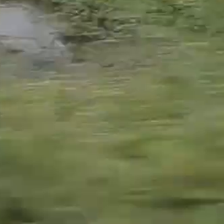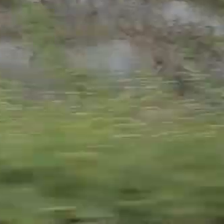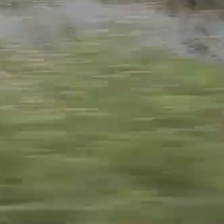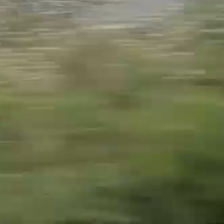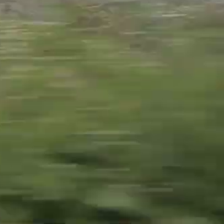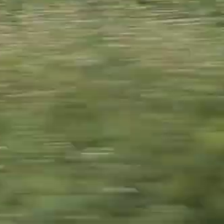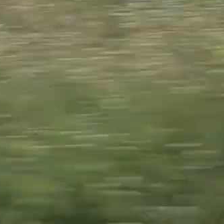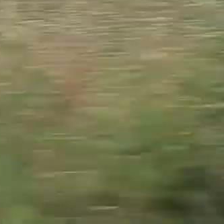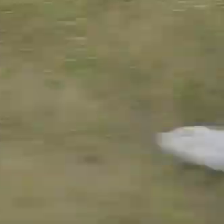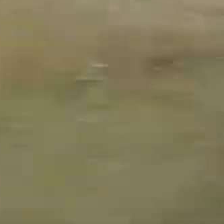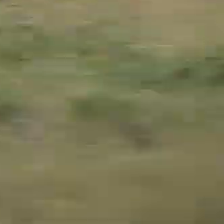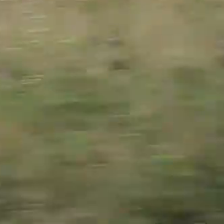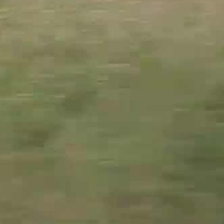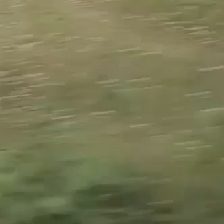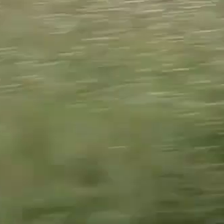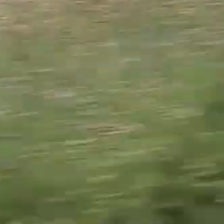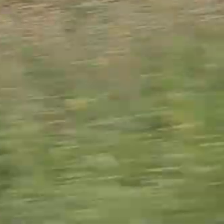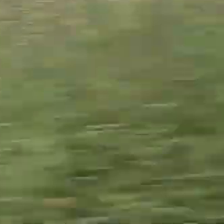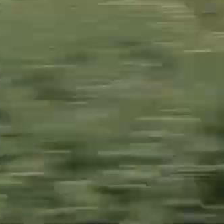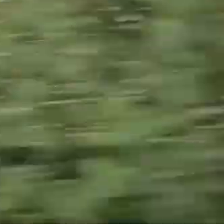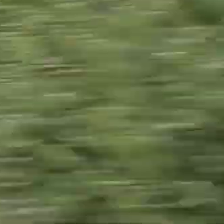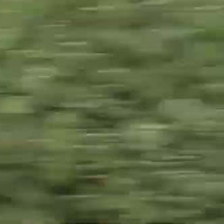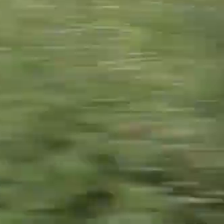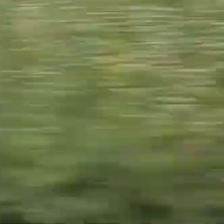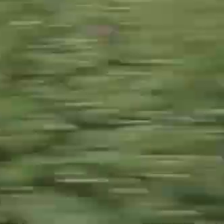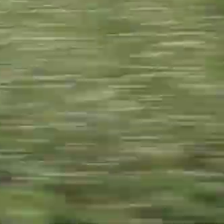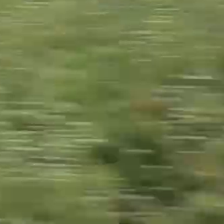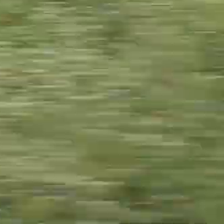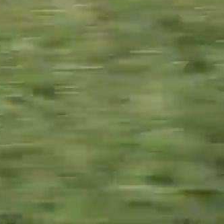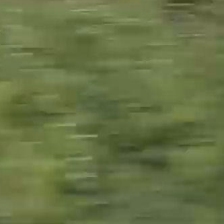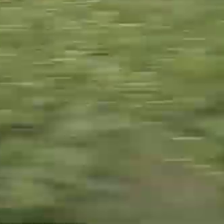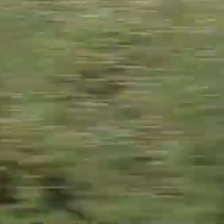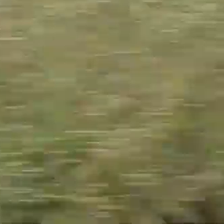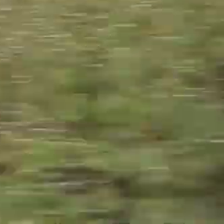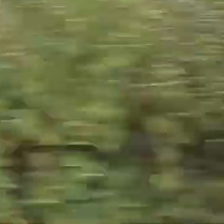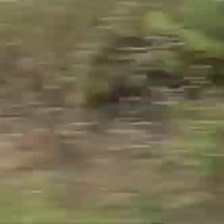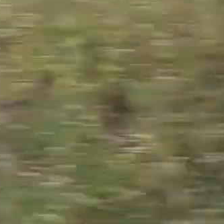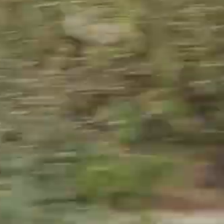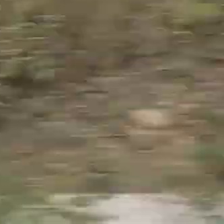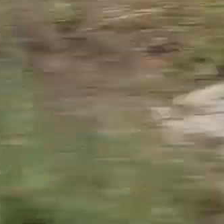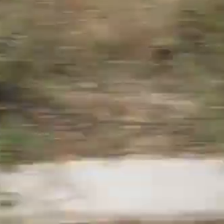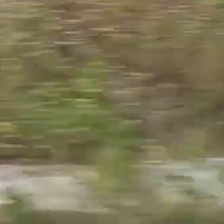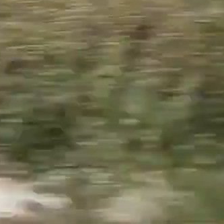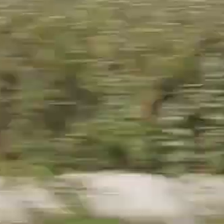nuvens carregadas. Passamos por riachos e algumas casas afastadas.